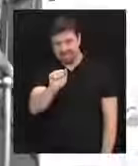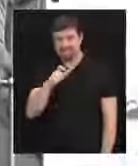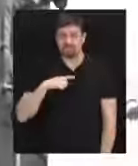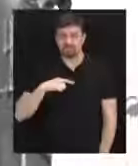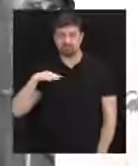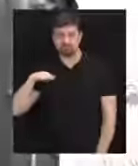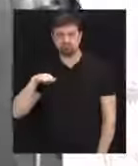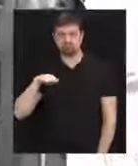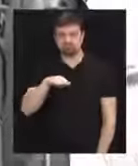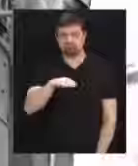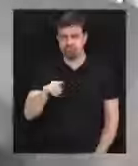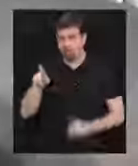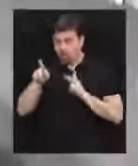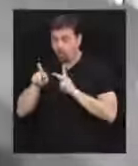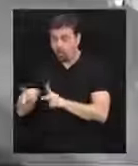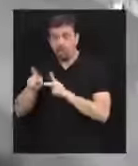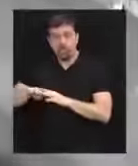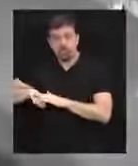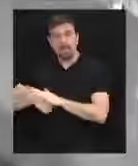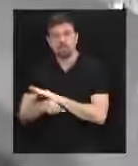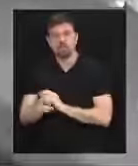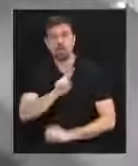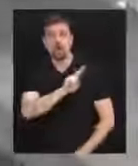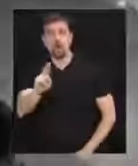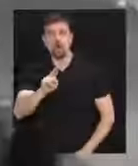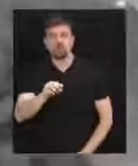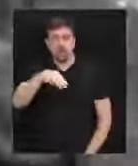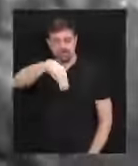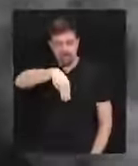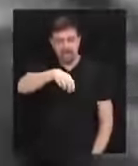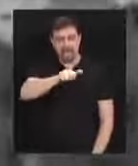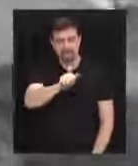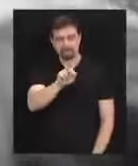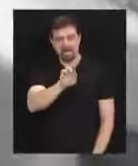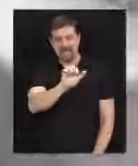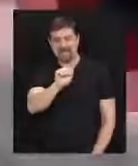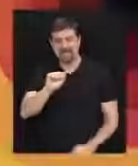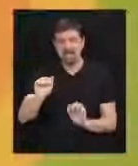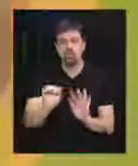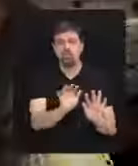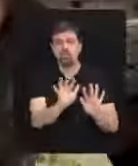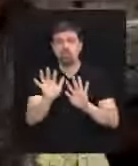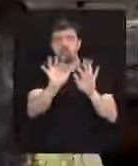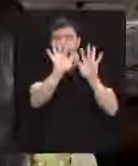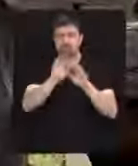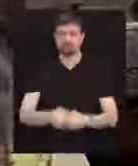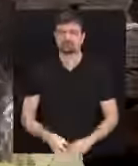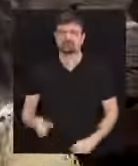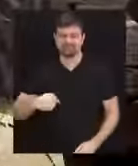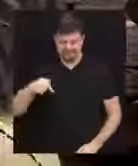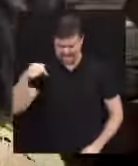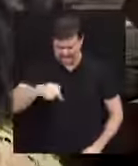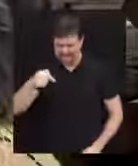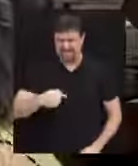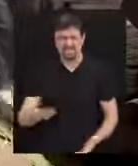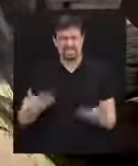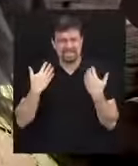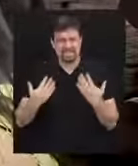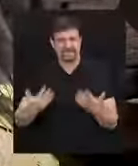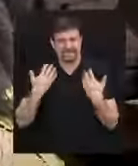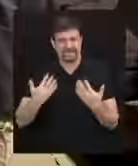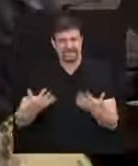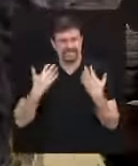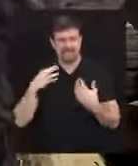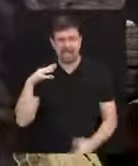os lugares por onde a máquina passava, o povo se acostumou a dizer: lá vem a Maria, fazendo fumaça. Aqui em cima é quente pra caramba. Como é que é conviver